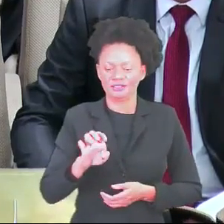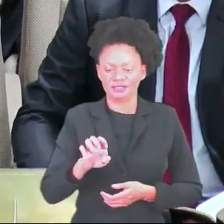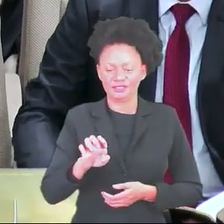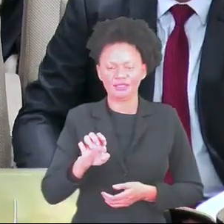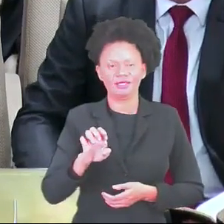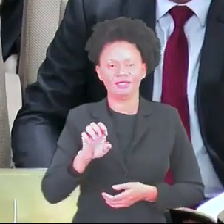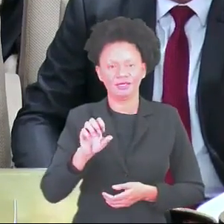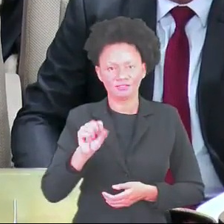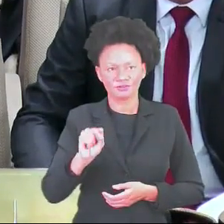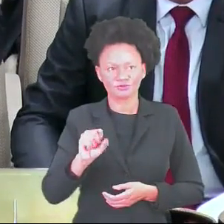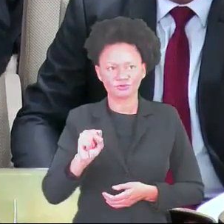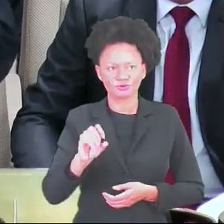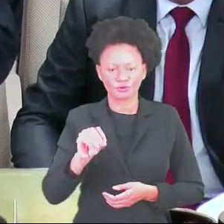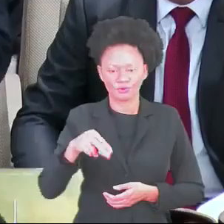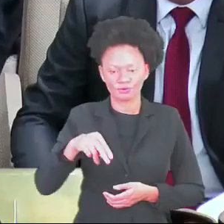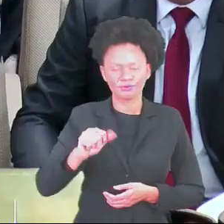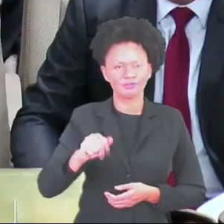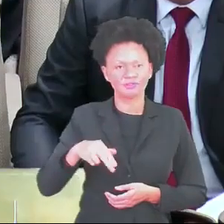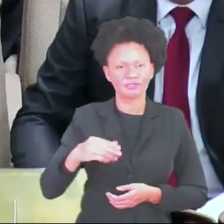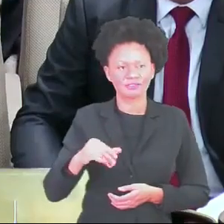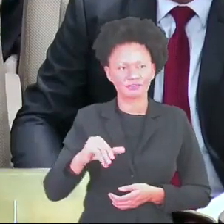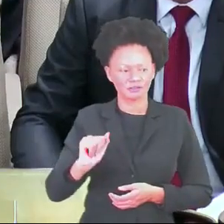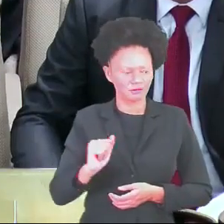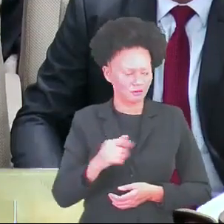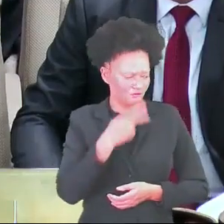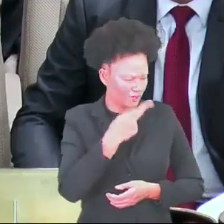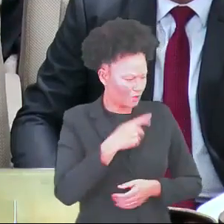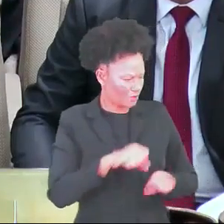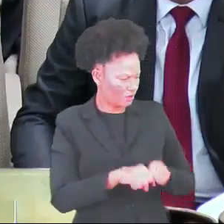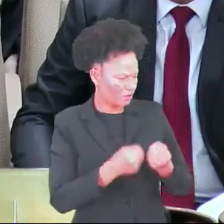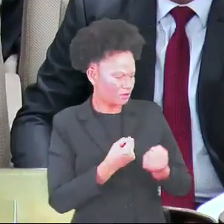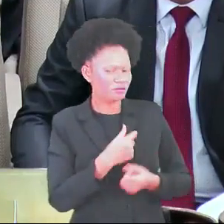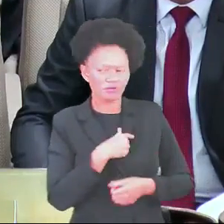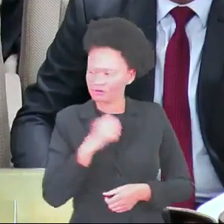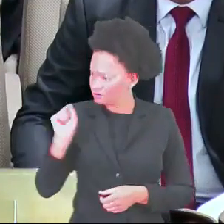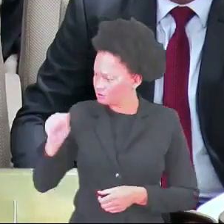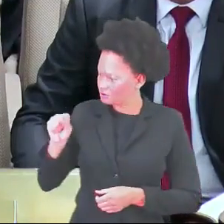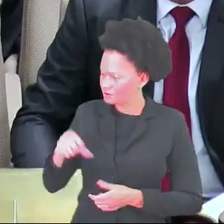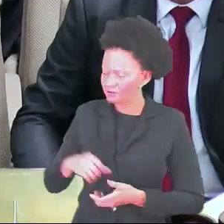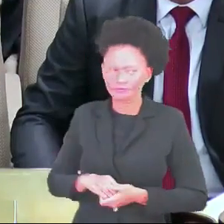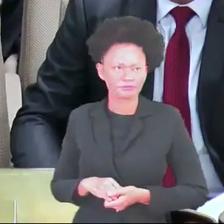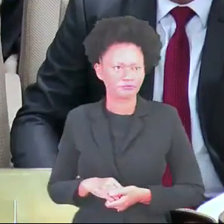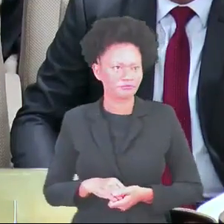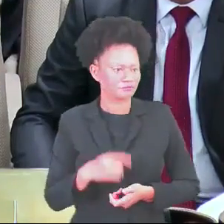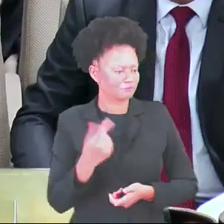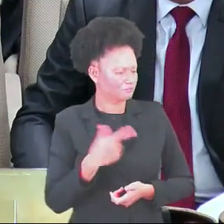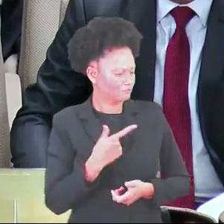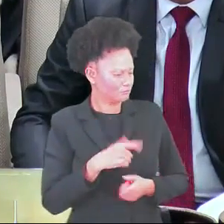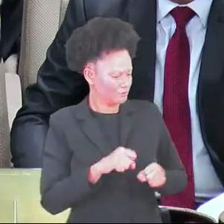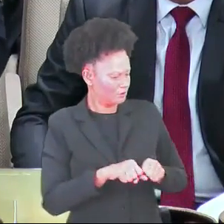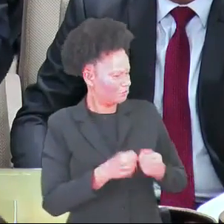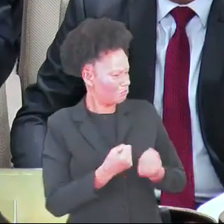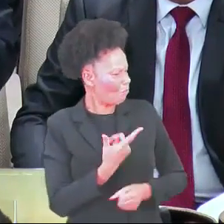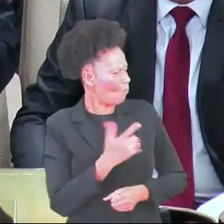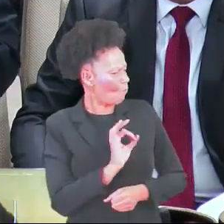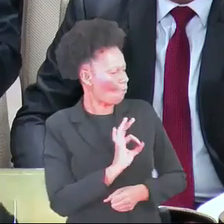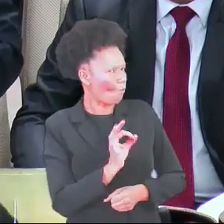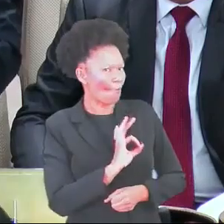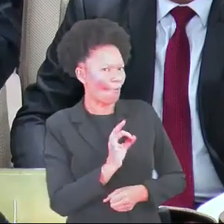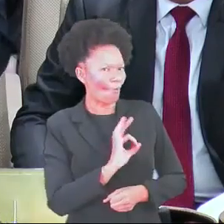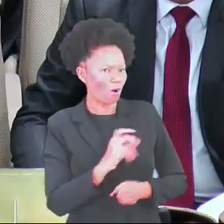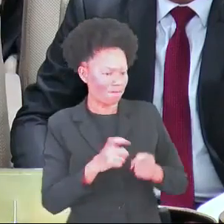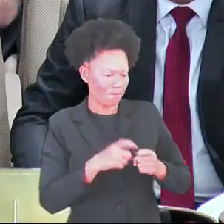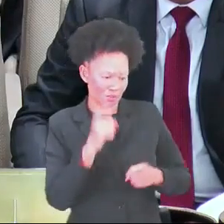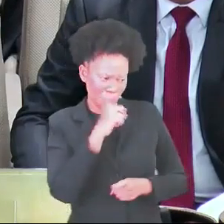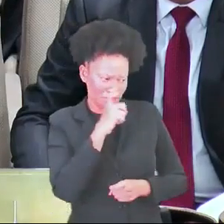ressonância. E aí o médico falou assim, mas você não falou que estava com o braço quebrado e trincado? Sim. Não tem trincado aqui, não. O médico mentiu